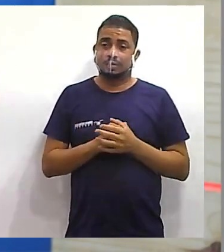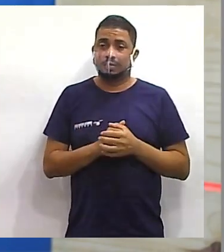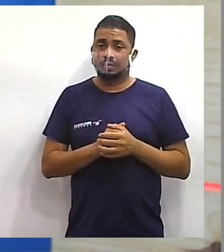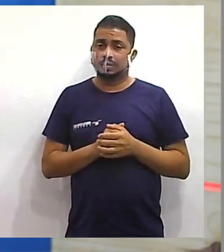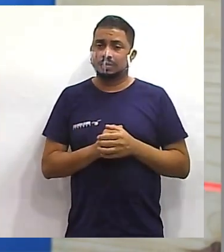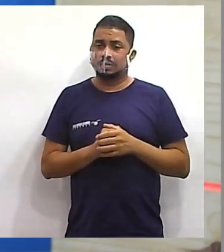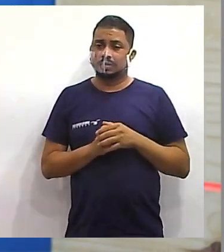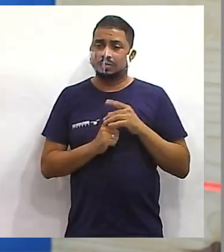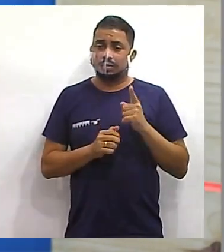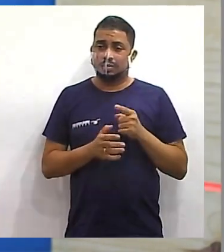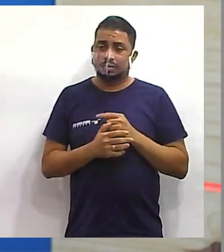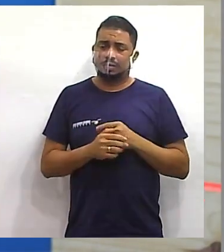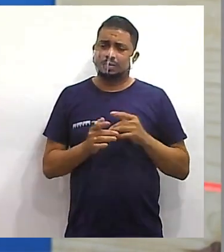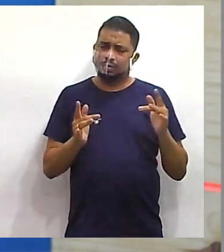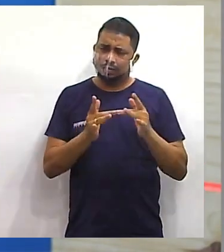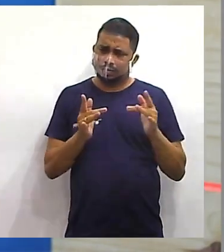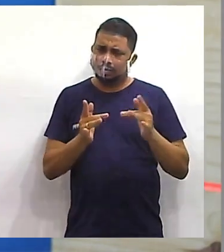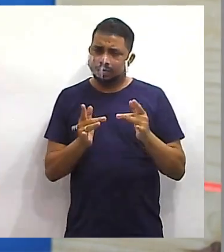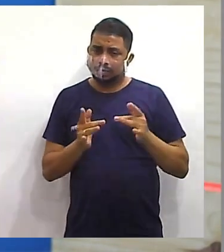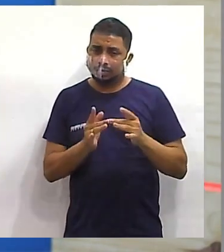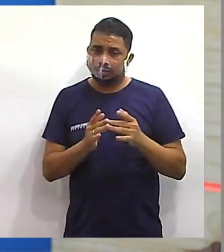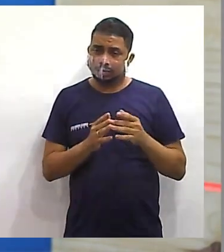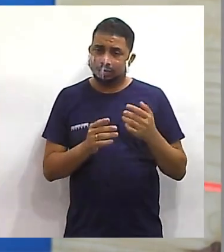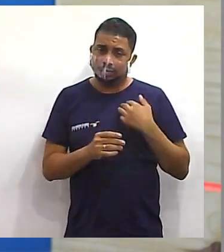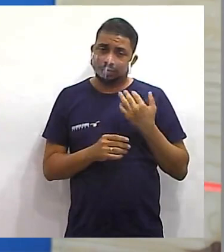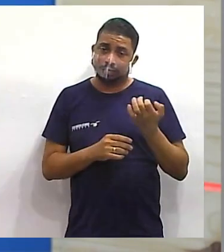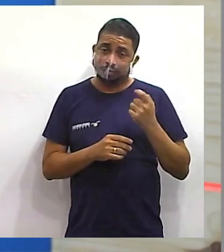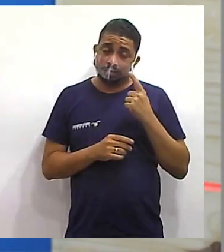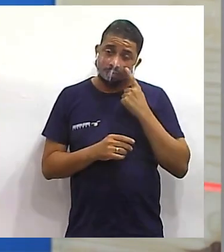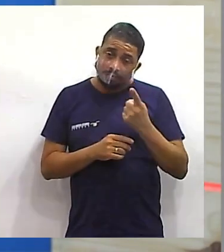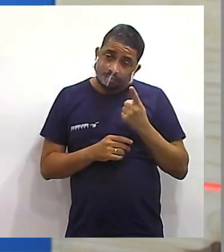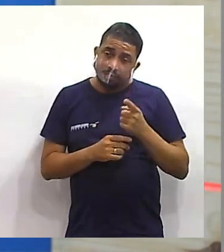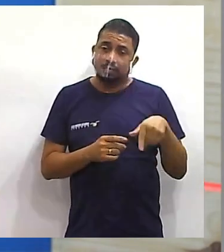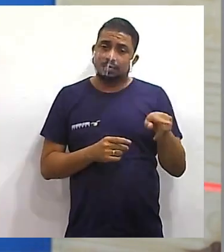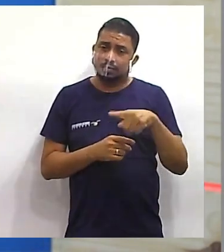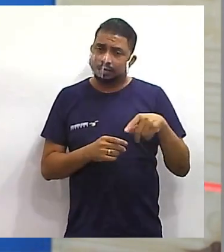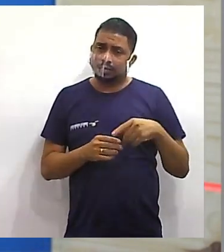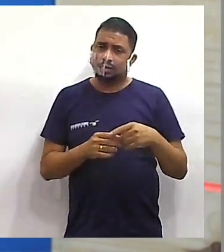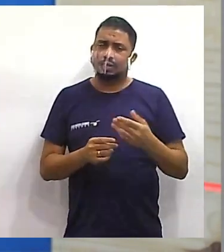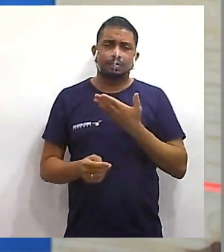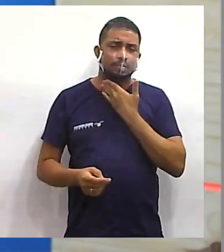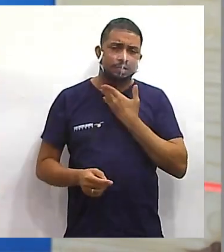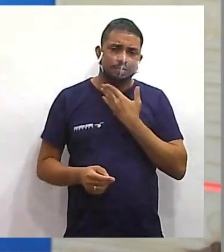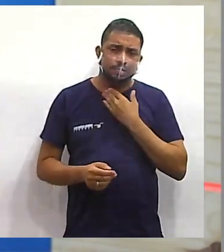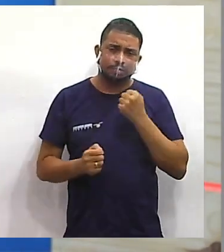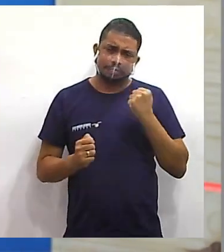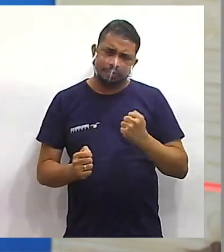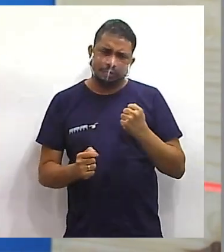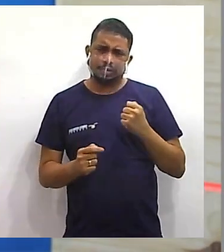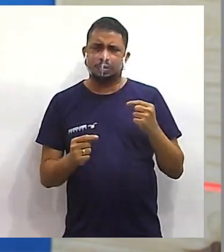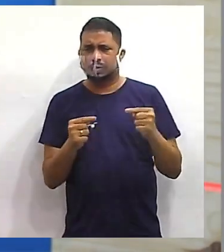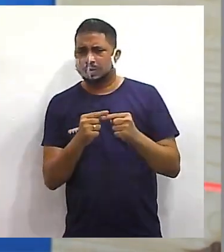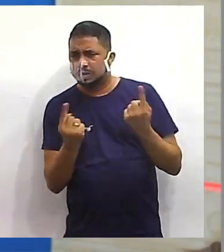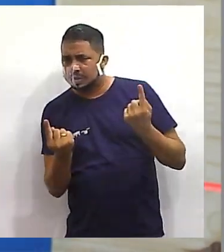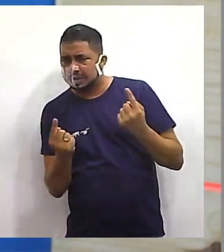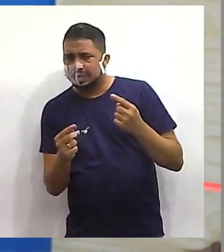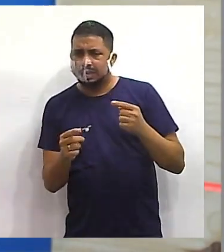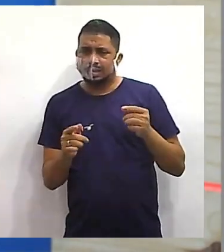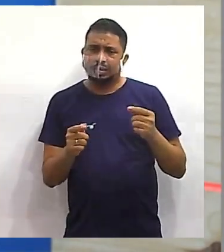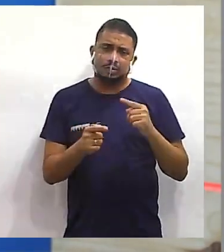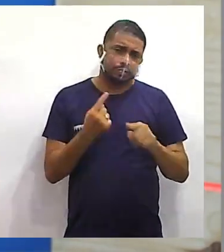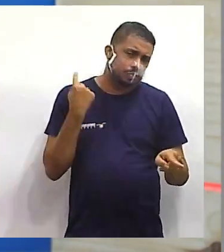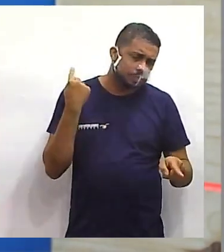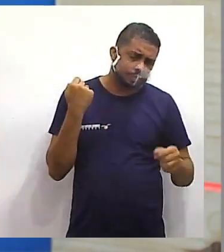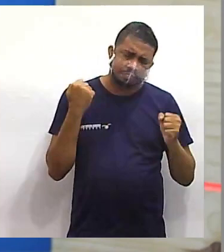você concorda? E aí eu quero ver se vocês também aí no chat concordam. Podem discordar, tá, gente? Não é só concordar, não.